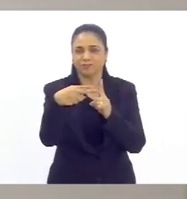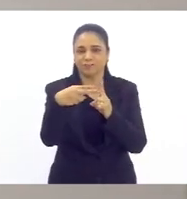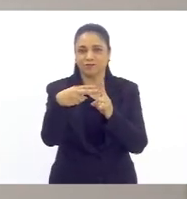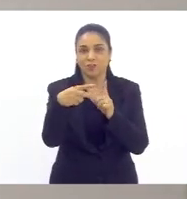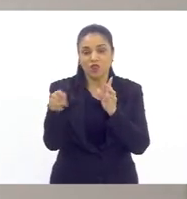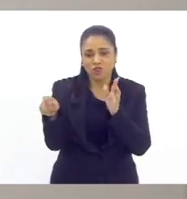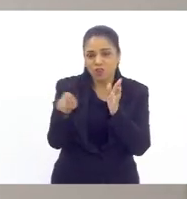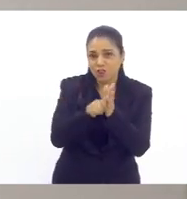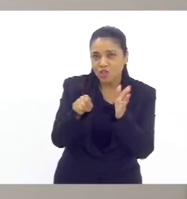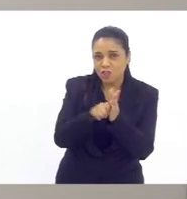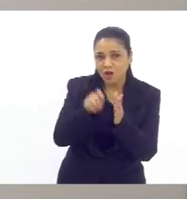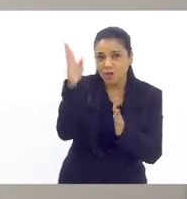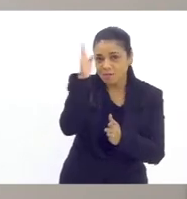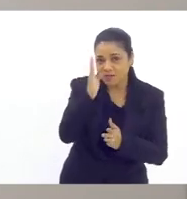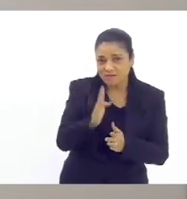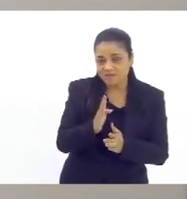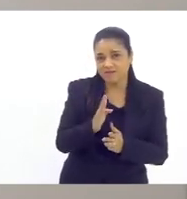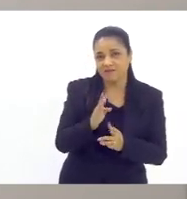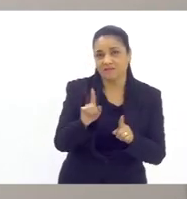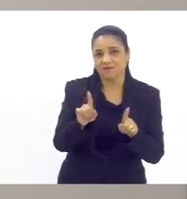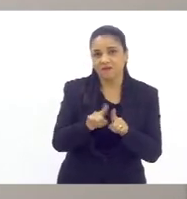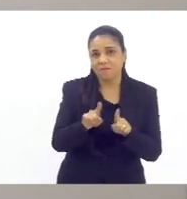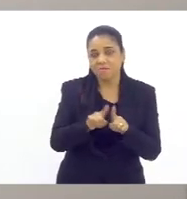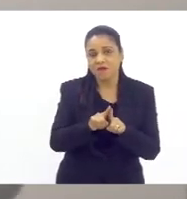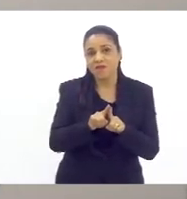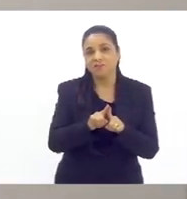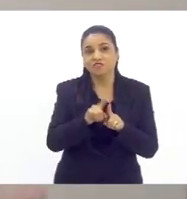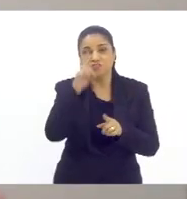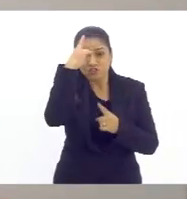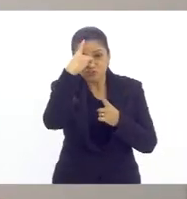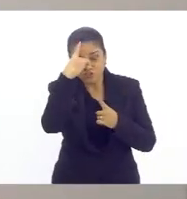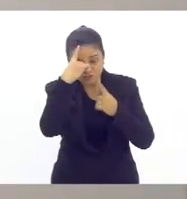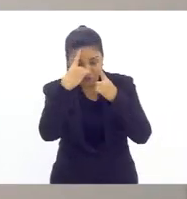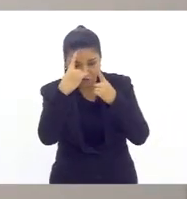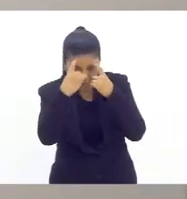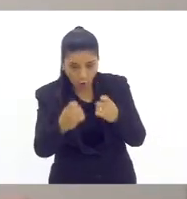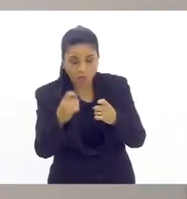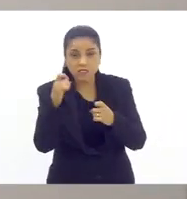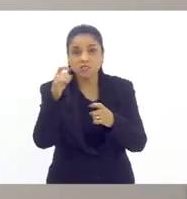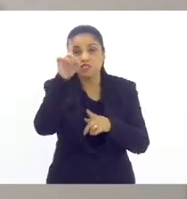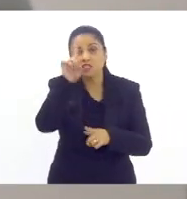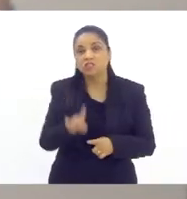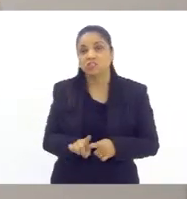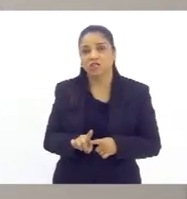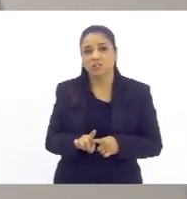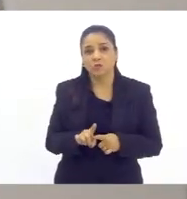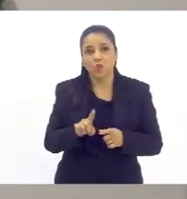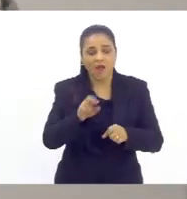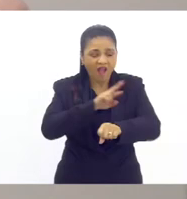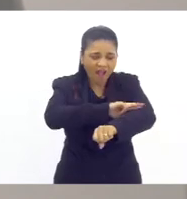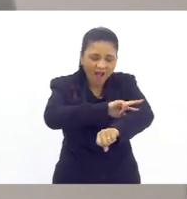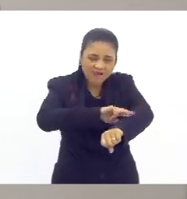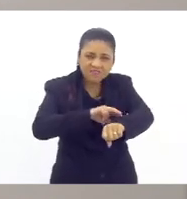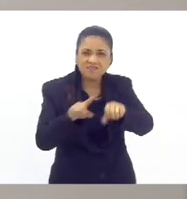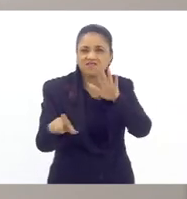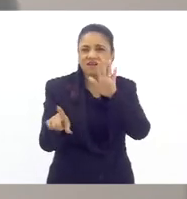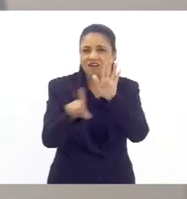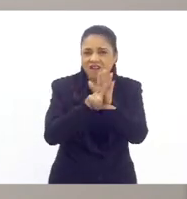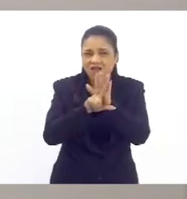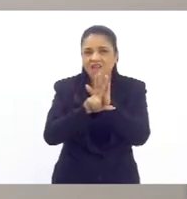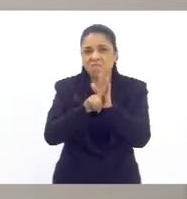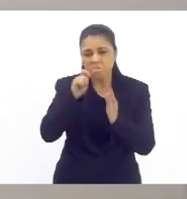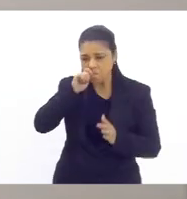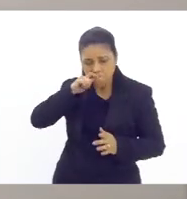drogas brasileira é a violadora interseccional de direitos por Excelência porque é uma lei racista classista machista